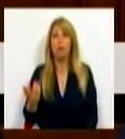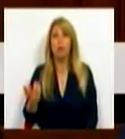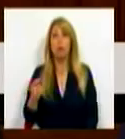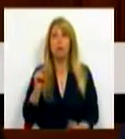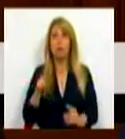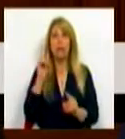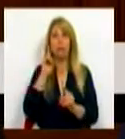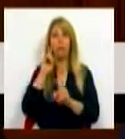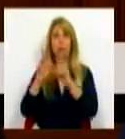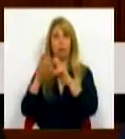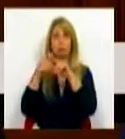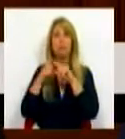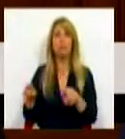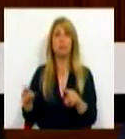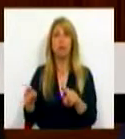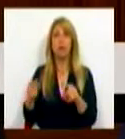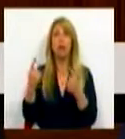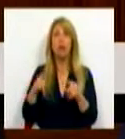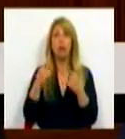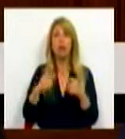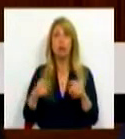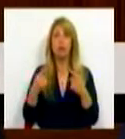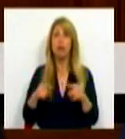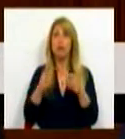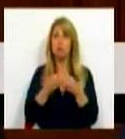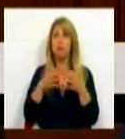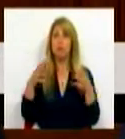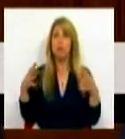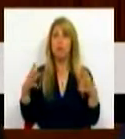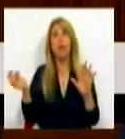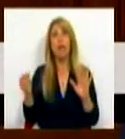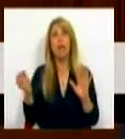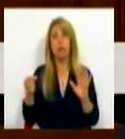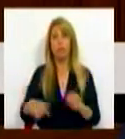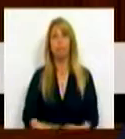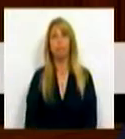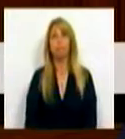a imparidade teve uma evolução crescente, negativamente.